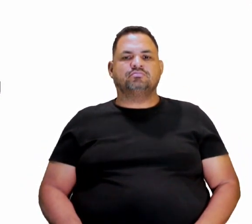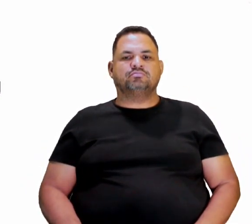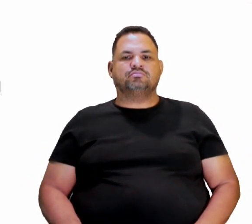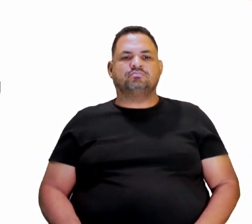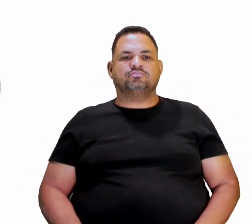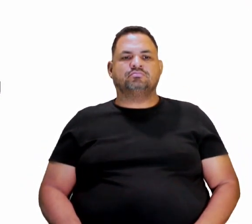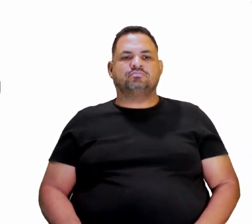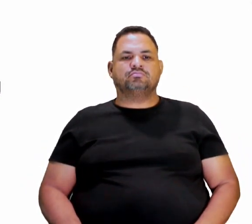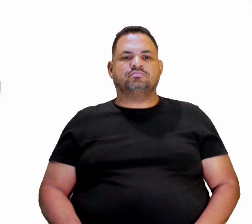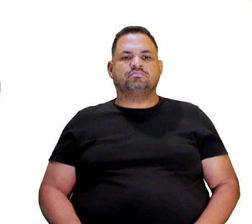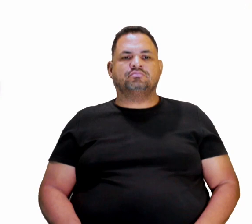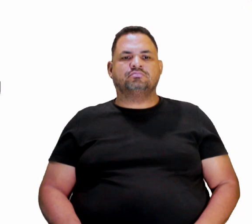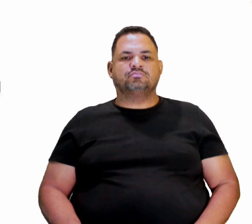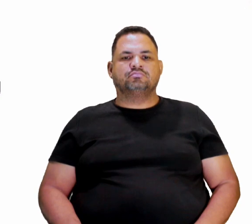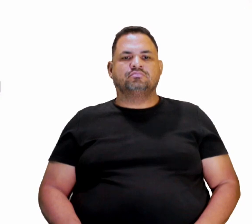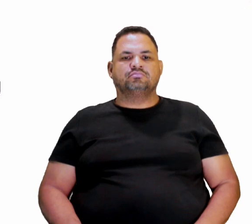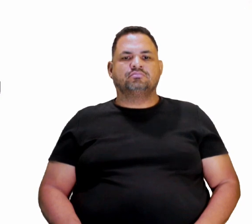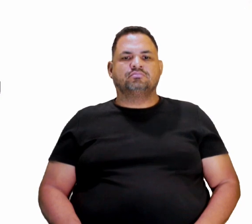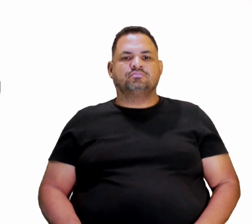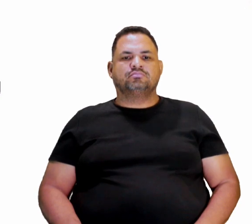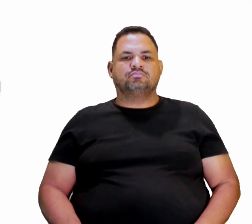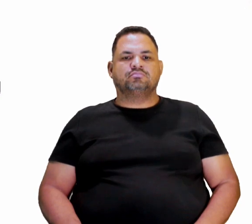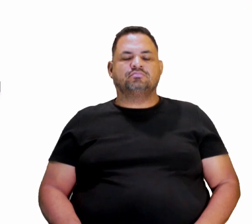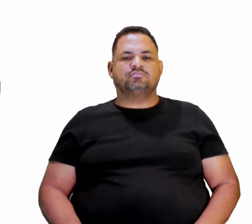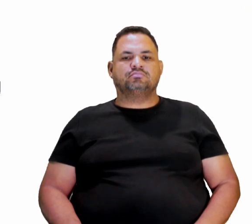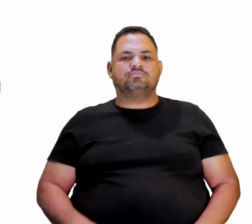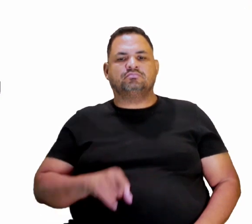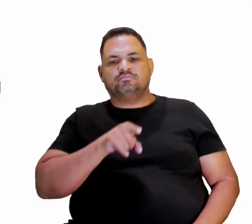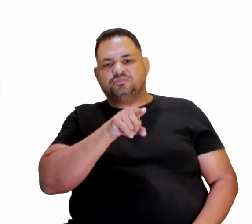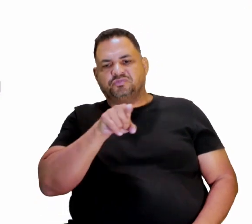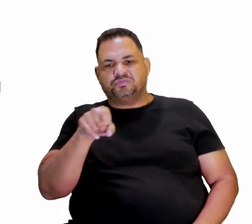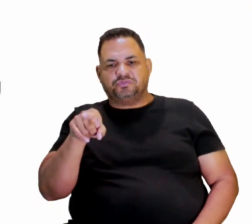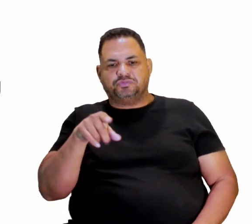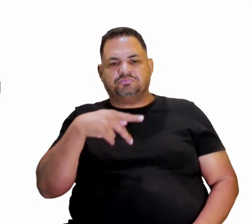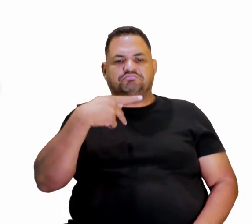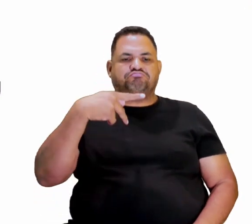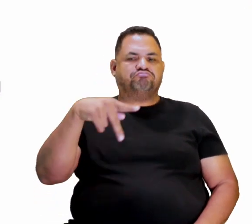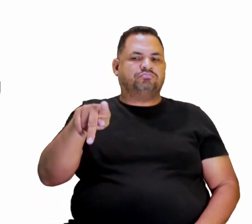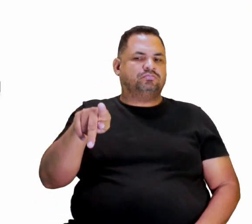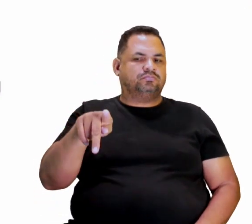Your friends, your family, você,